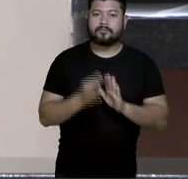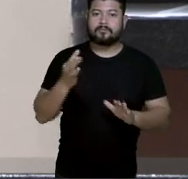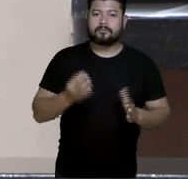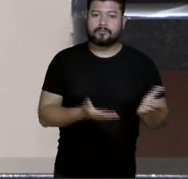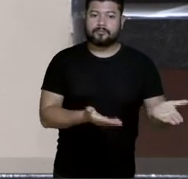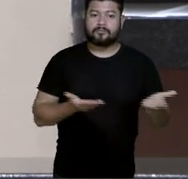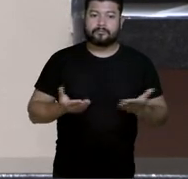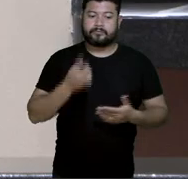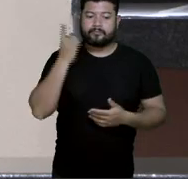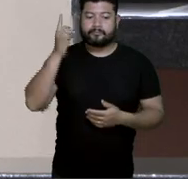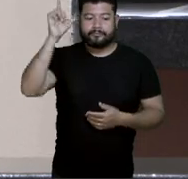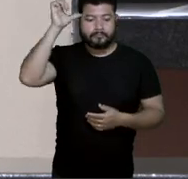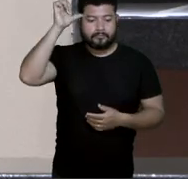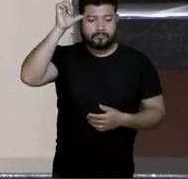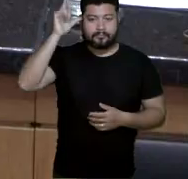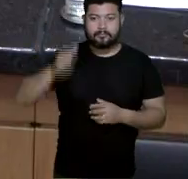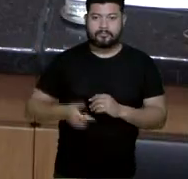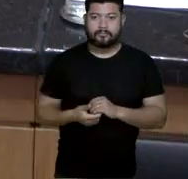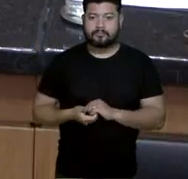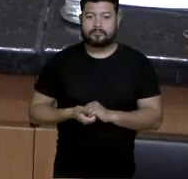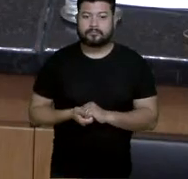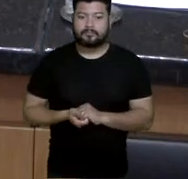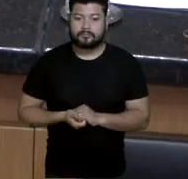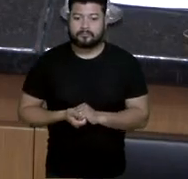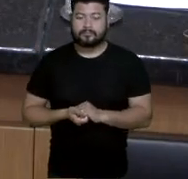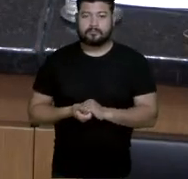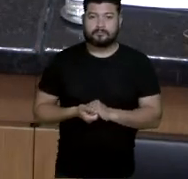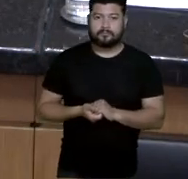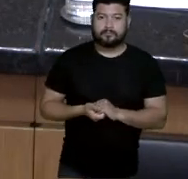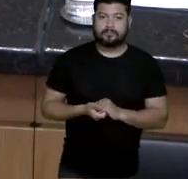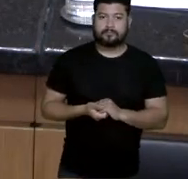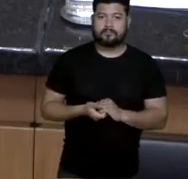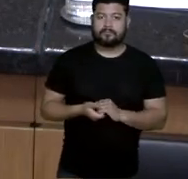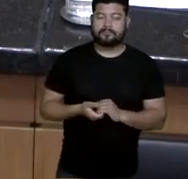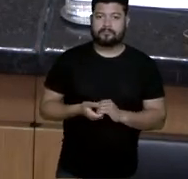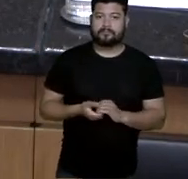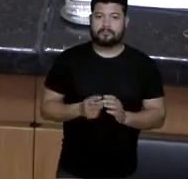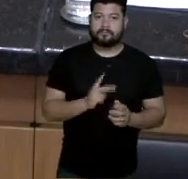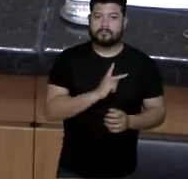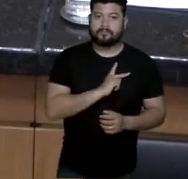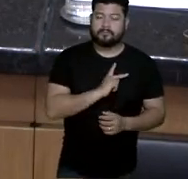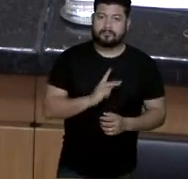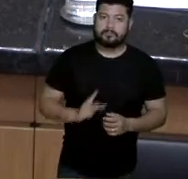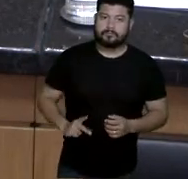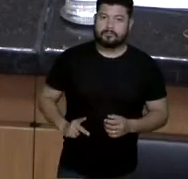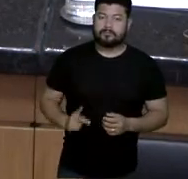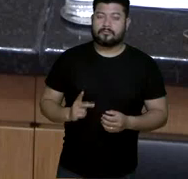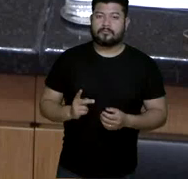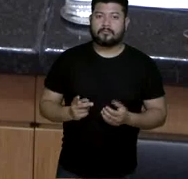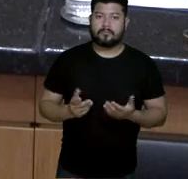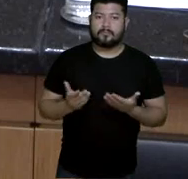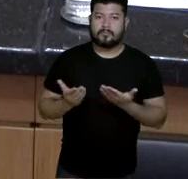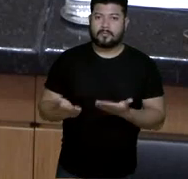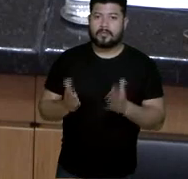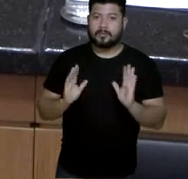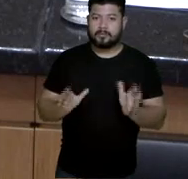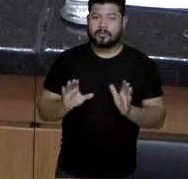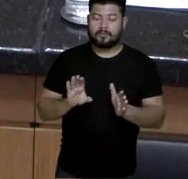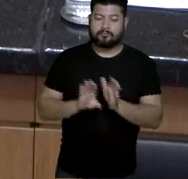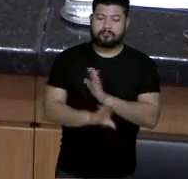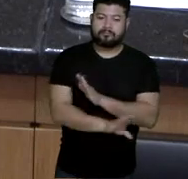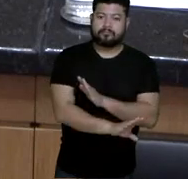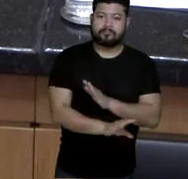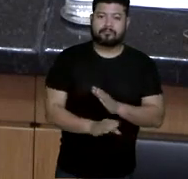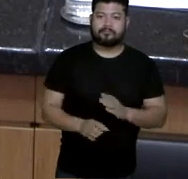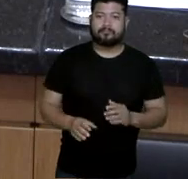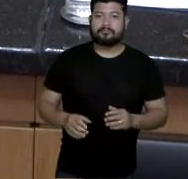deputada Luciane Carminati. Presidente, como essa matéria ela já foi rejeitada, não